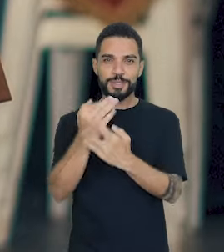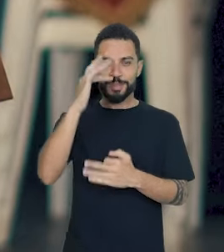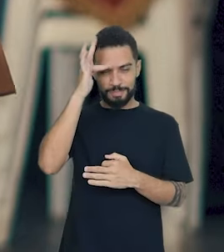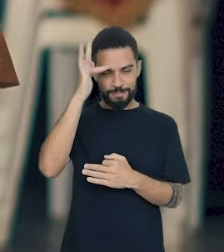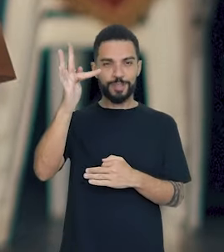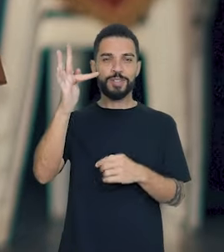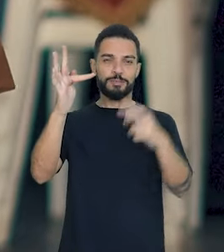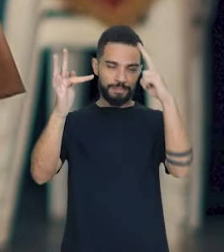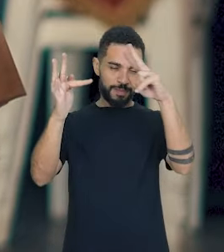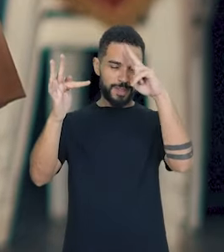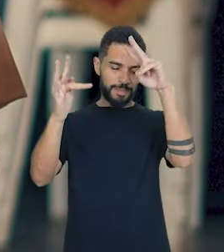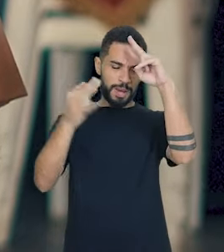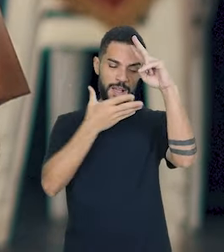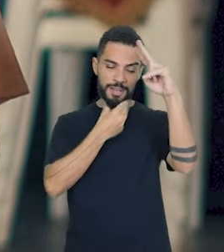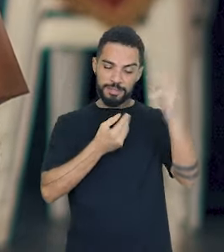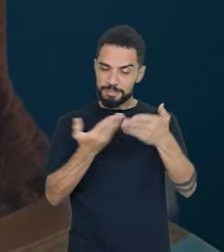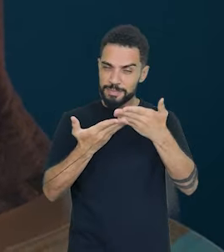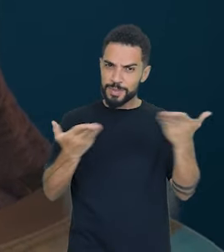esse